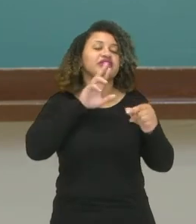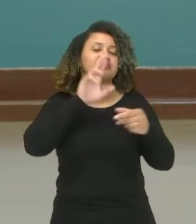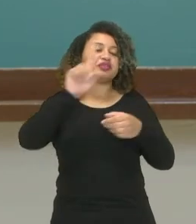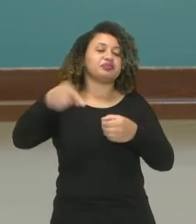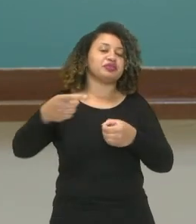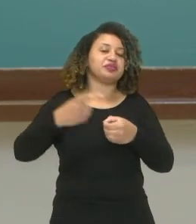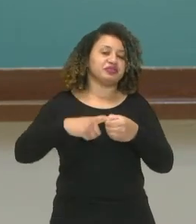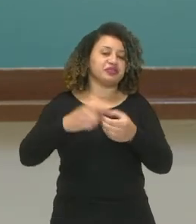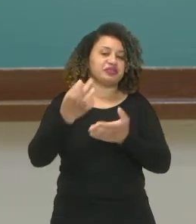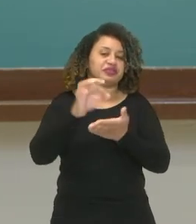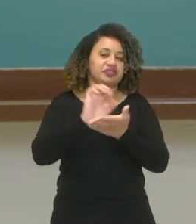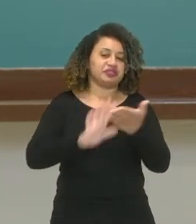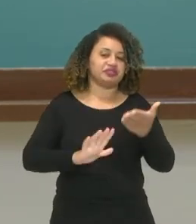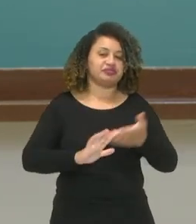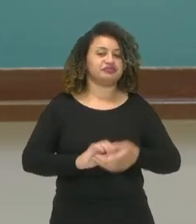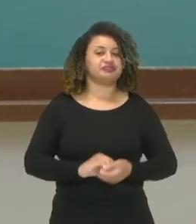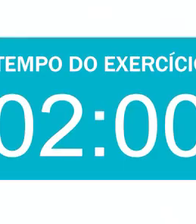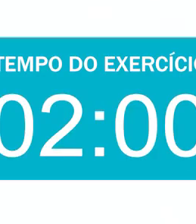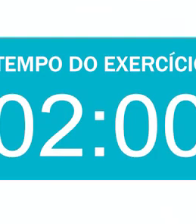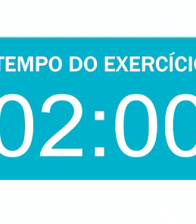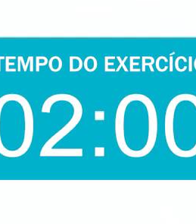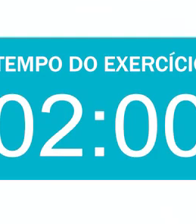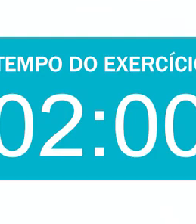seguir, gabaritar contigo.